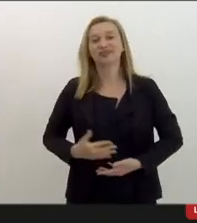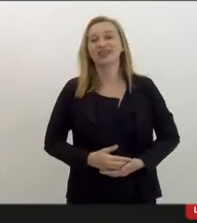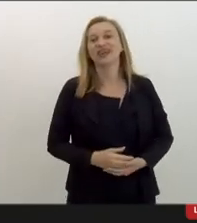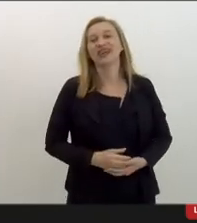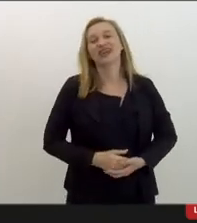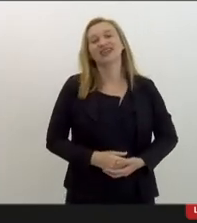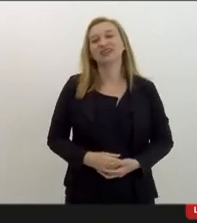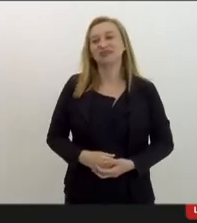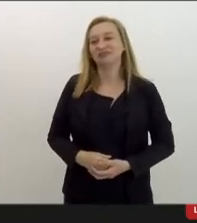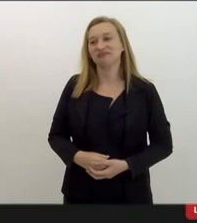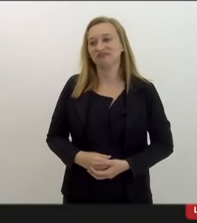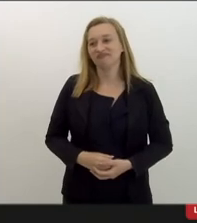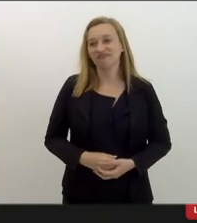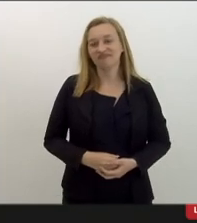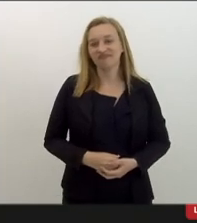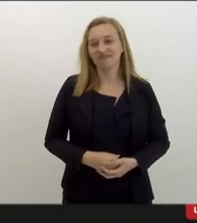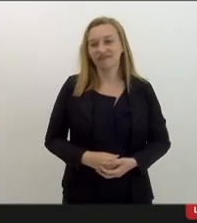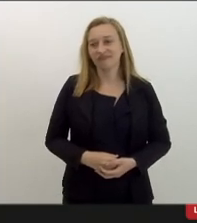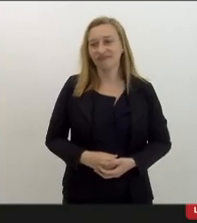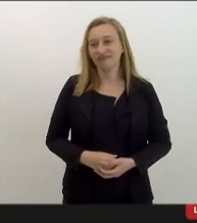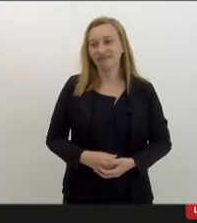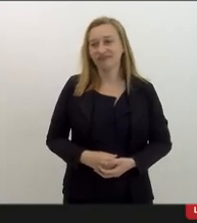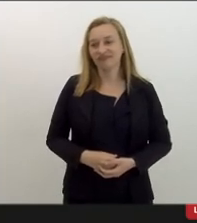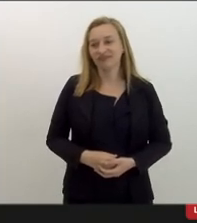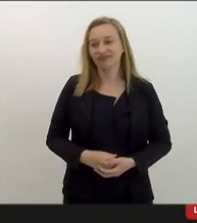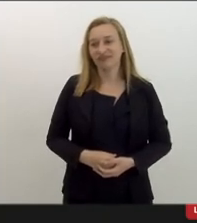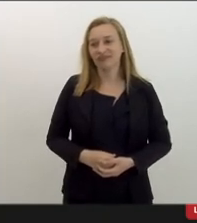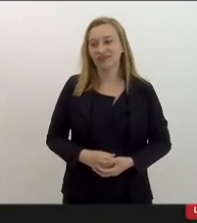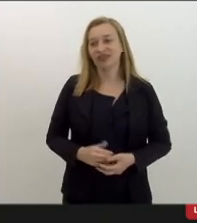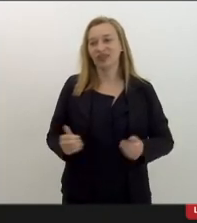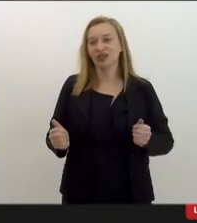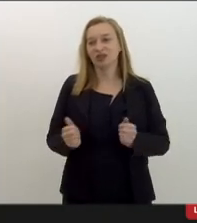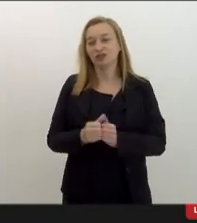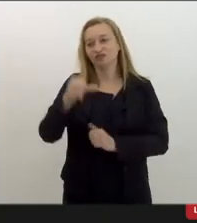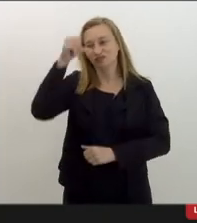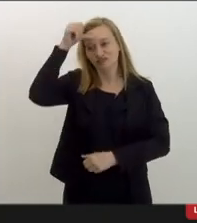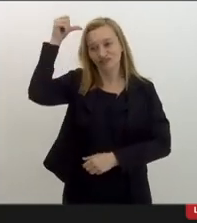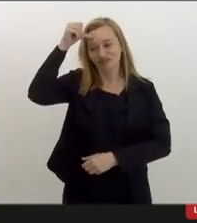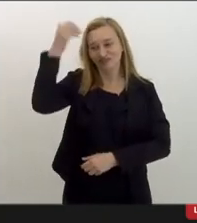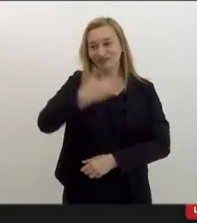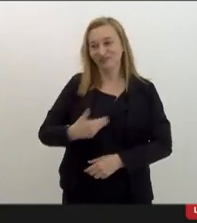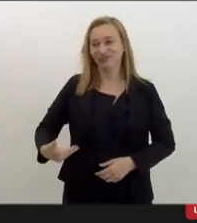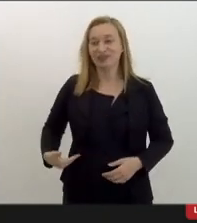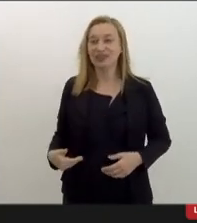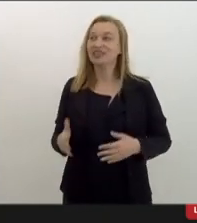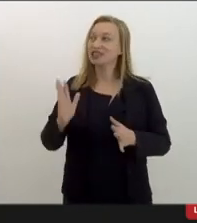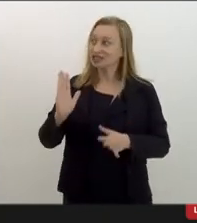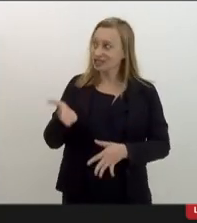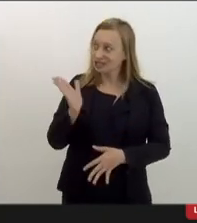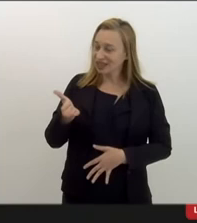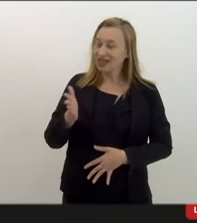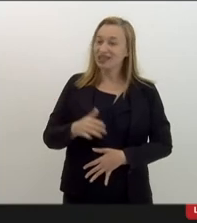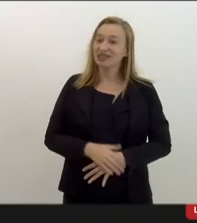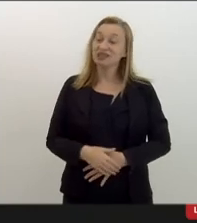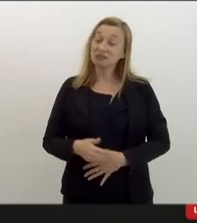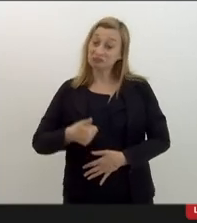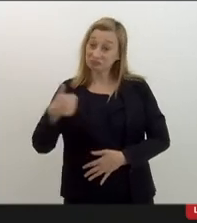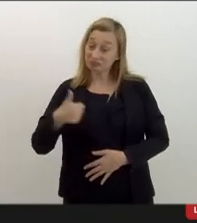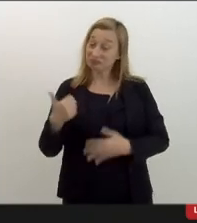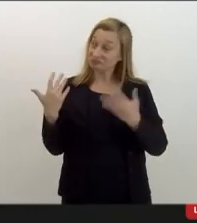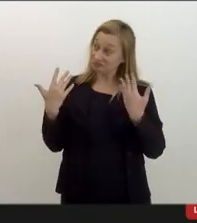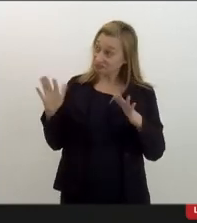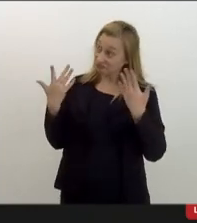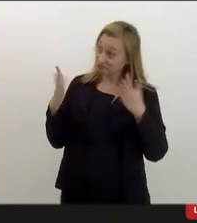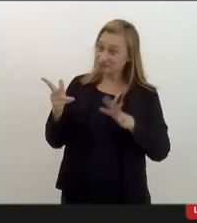apoiar é o Cláudio e queria desde já é primeiramente